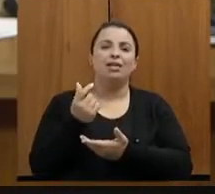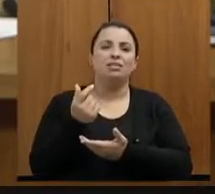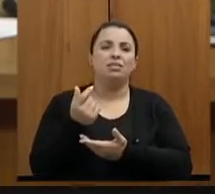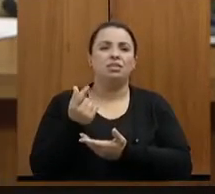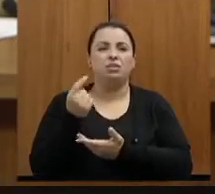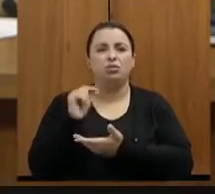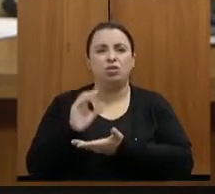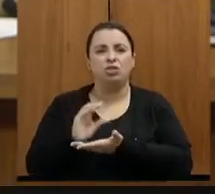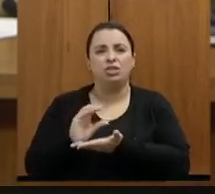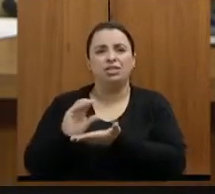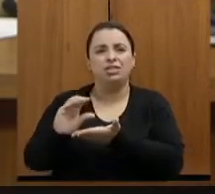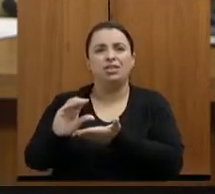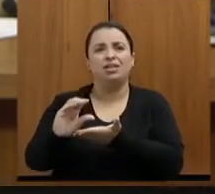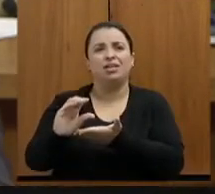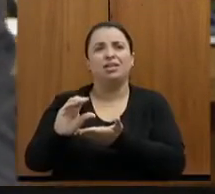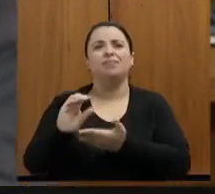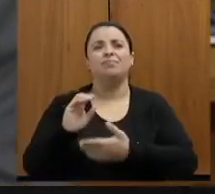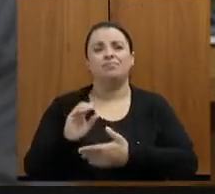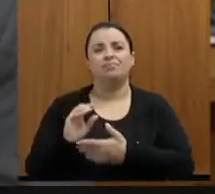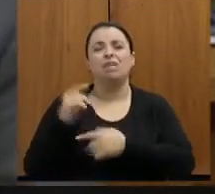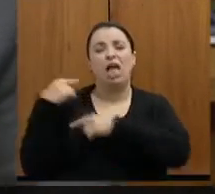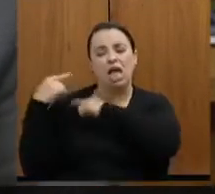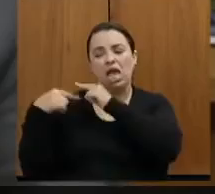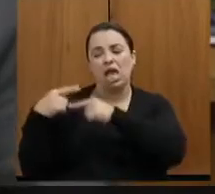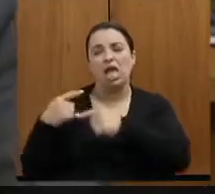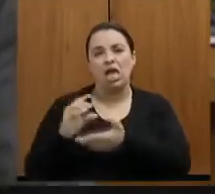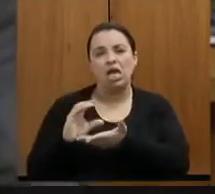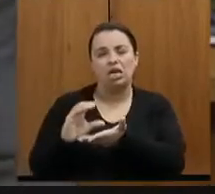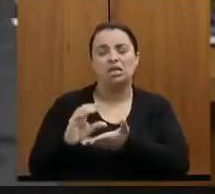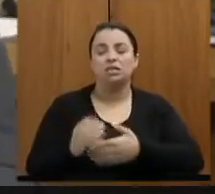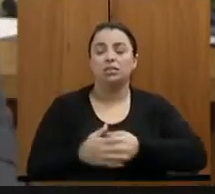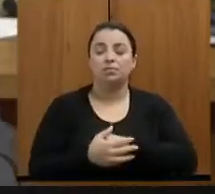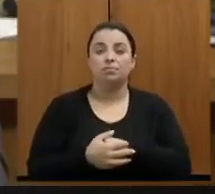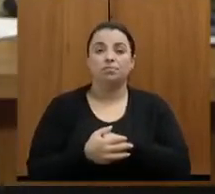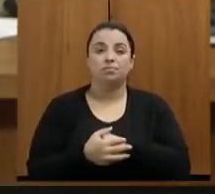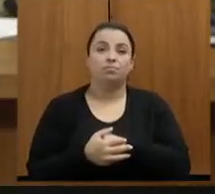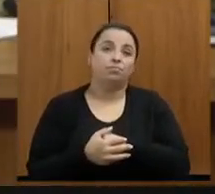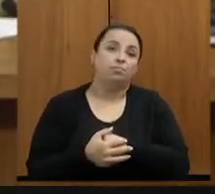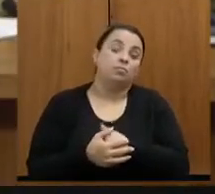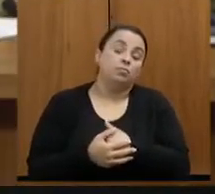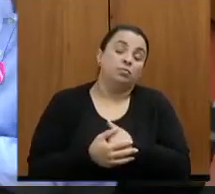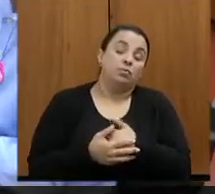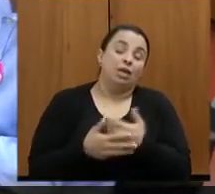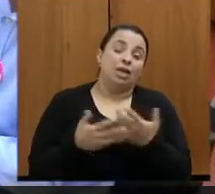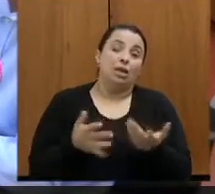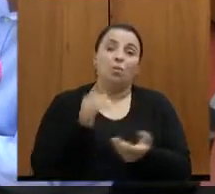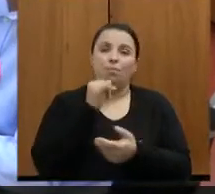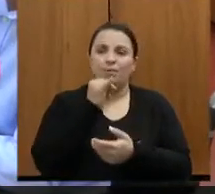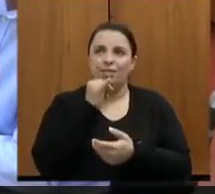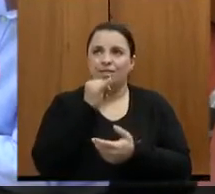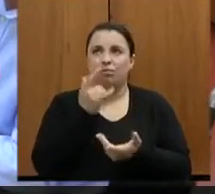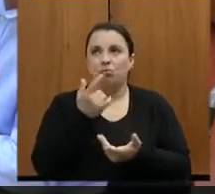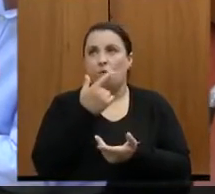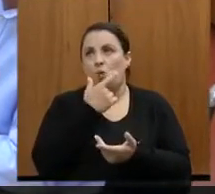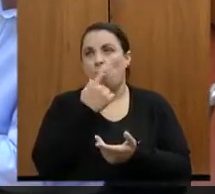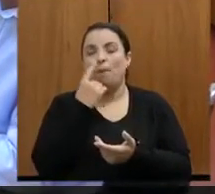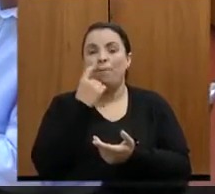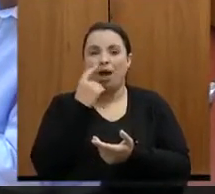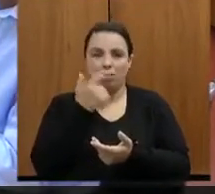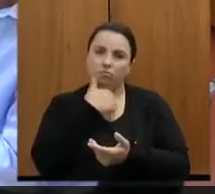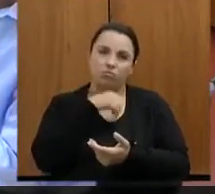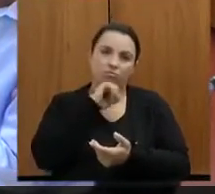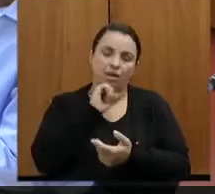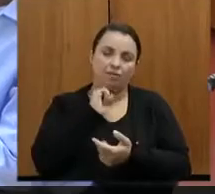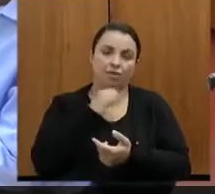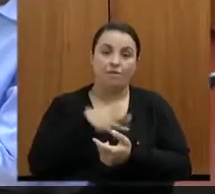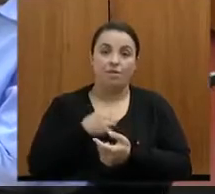você tem um pai que reside, como o professor comentou, você tem um pai que tem sete filhos, ele só reside com